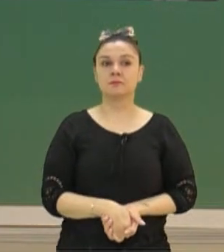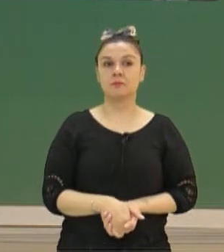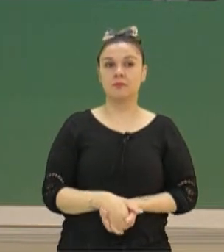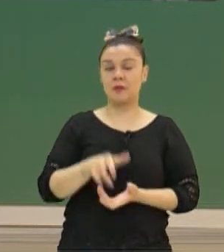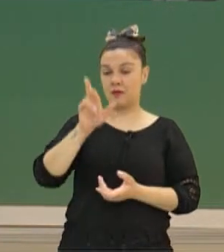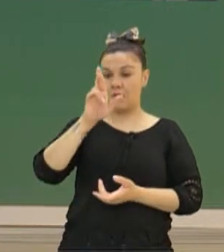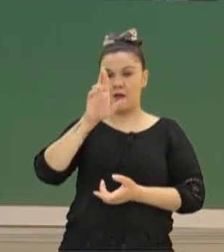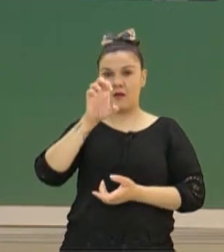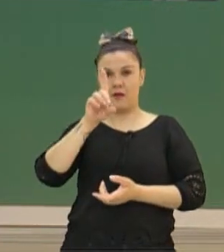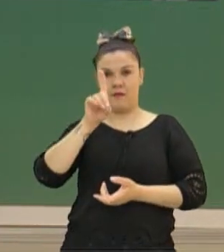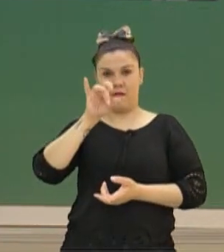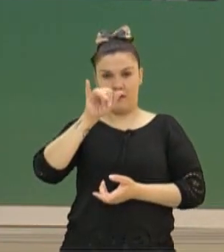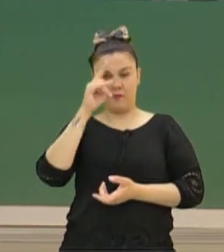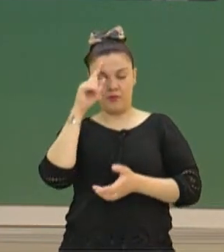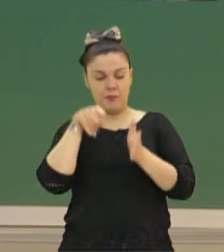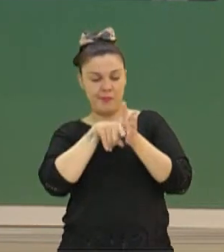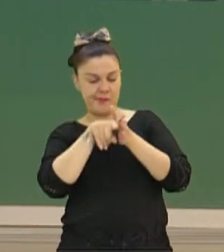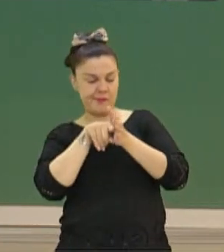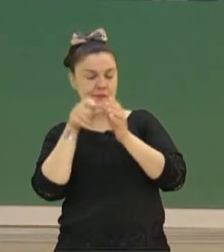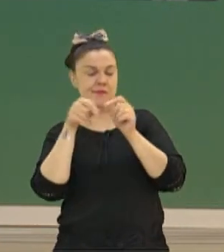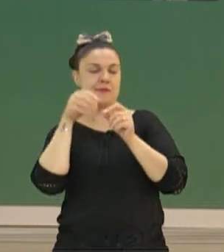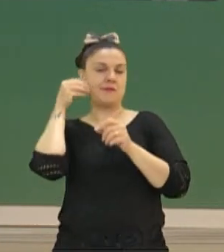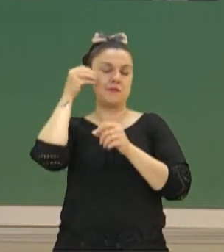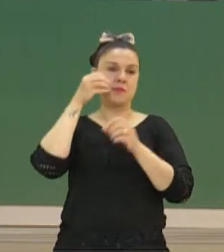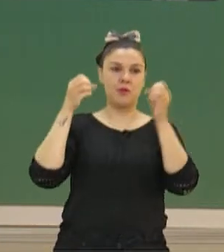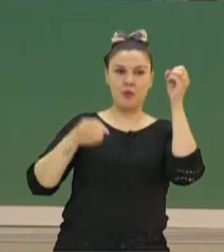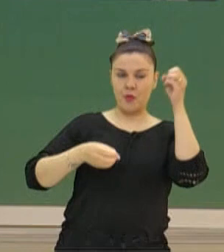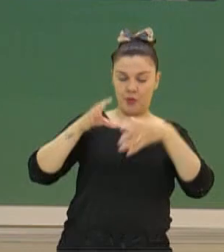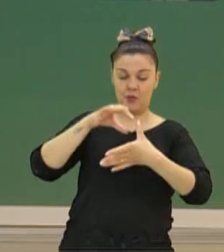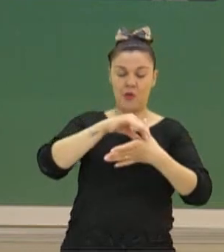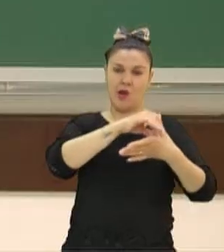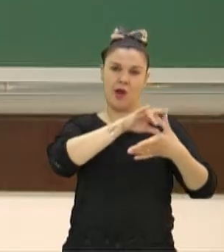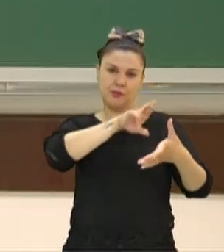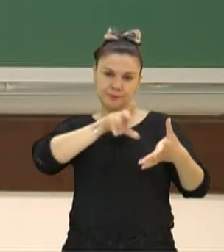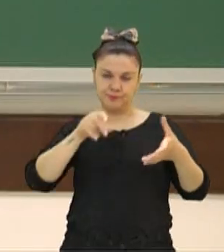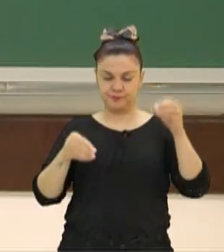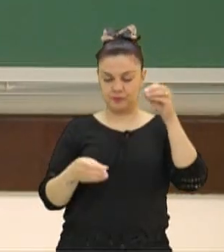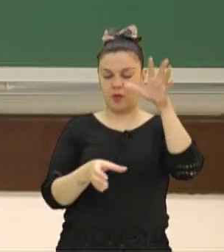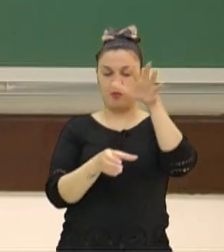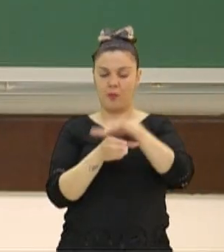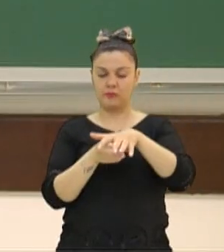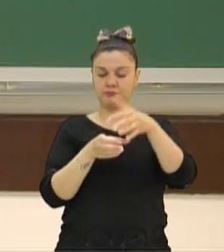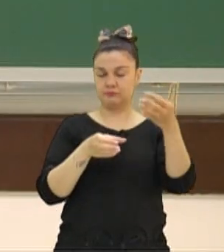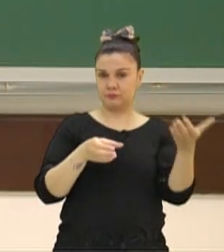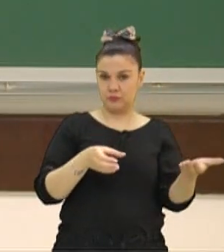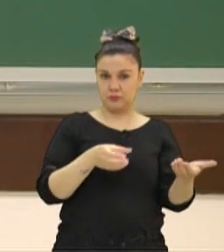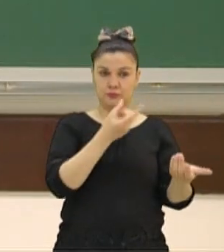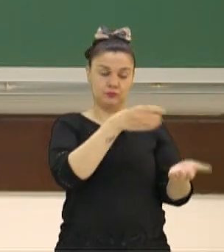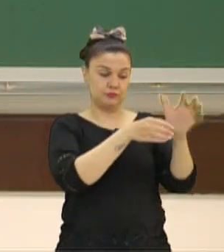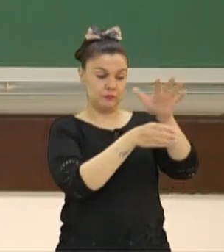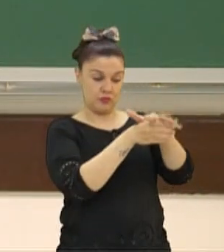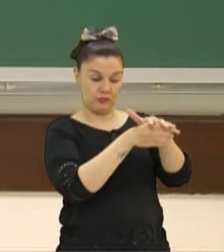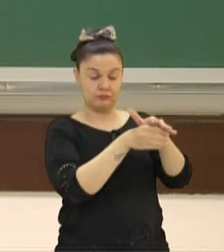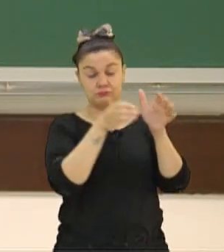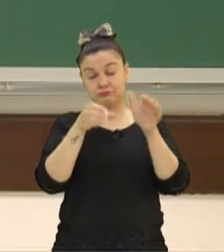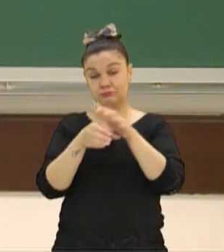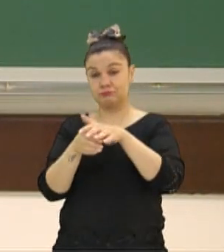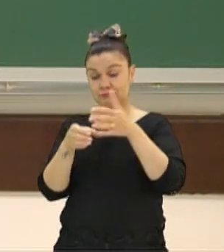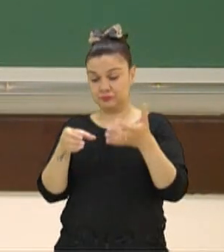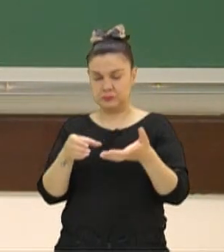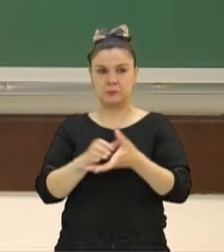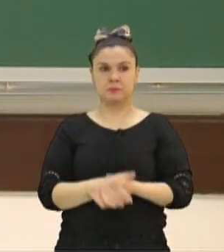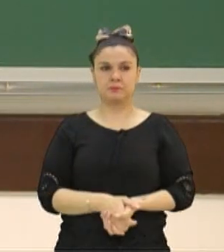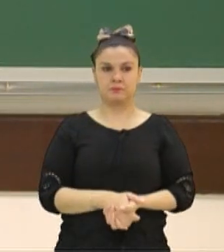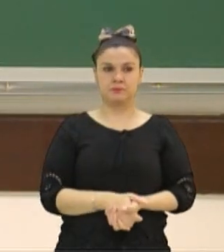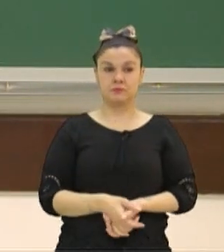Red foi aquele cientista que fez o experimento de colocar carnes dentro dos potes e deixar um fechado e um aberto.